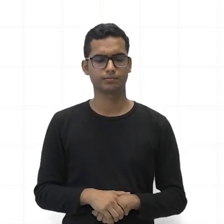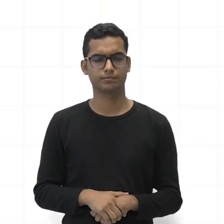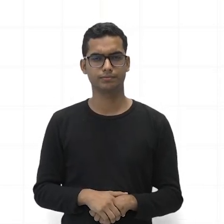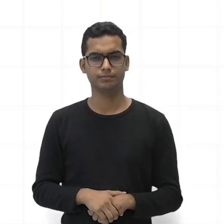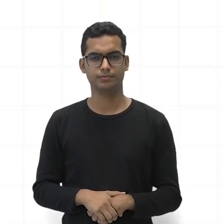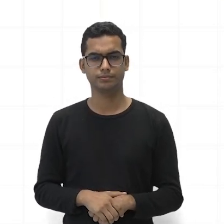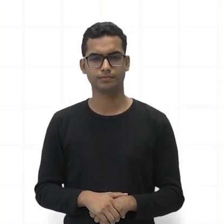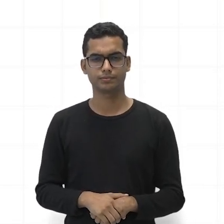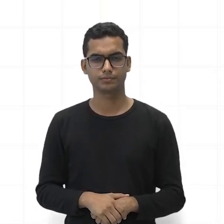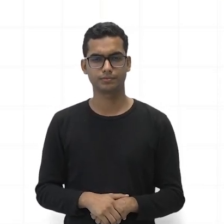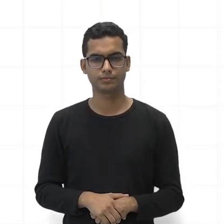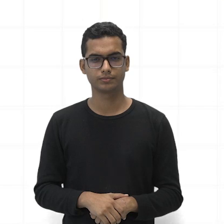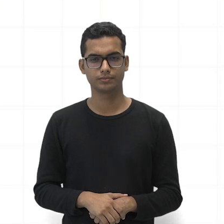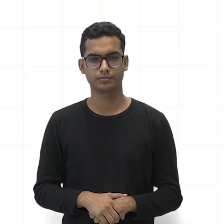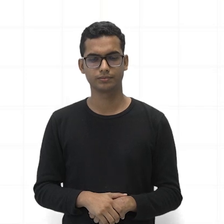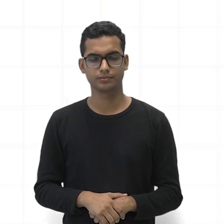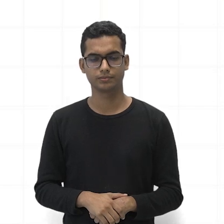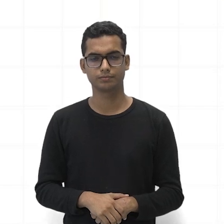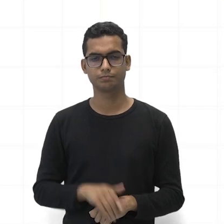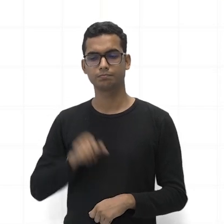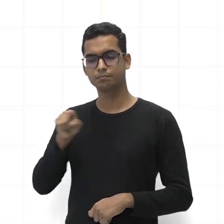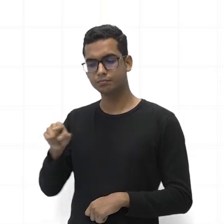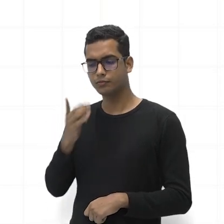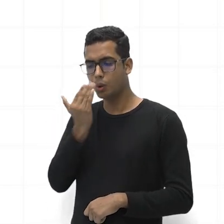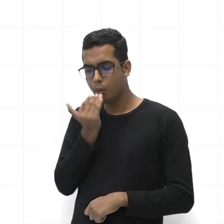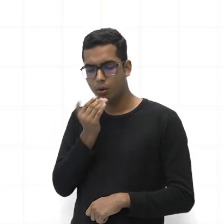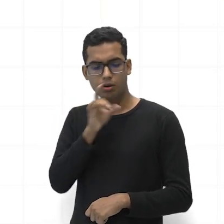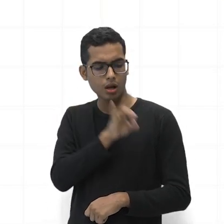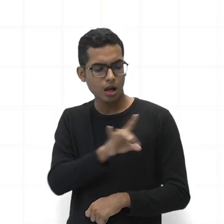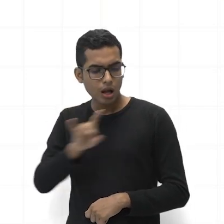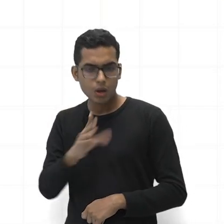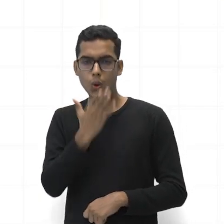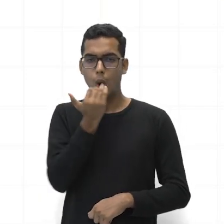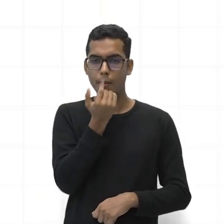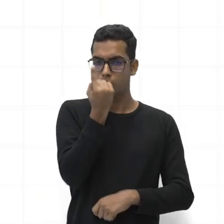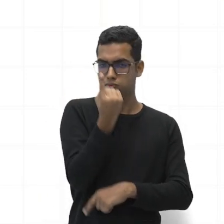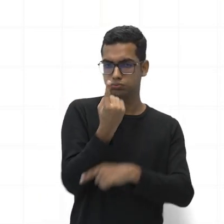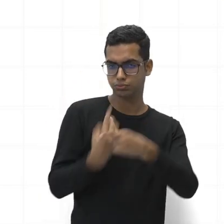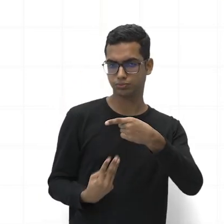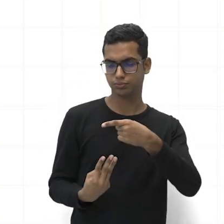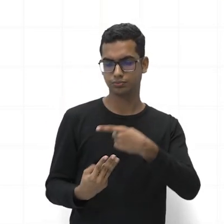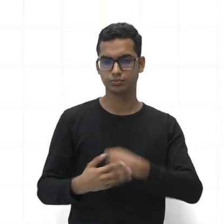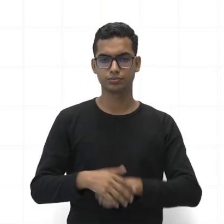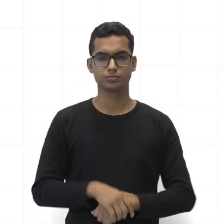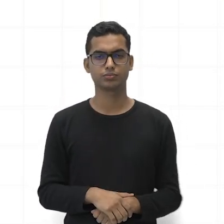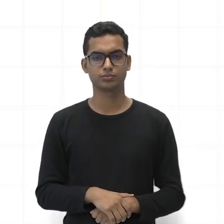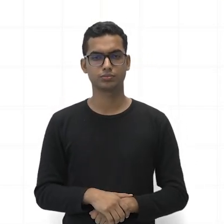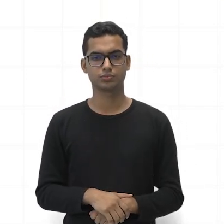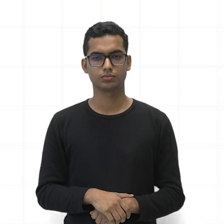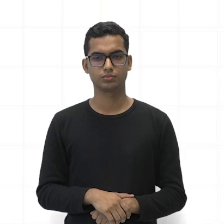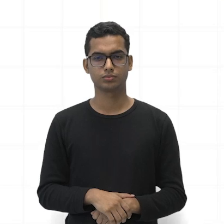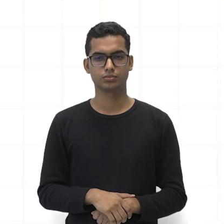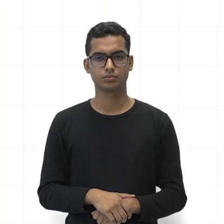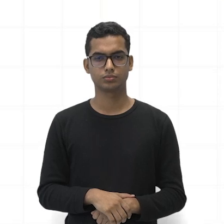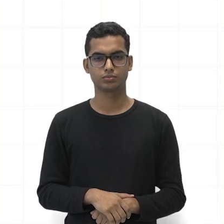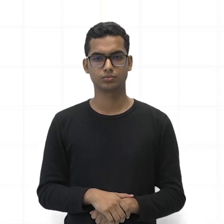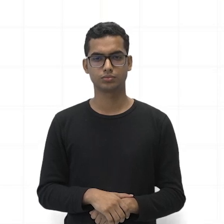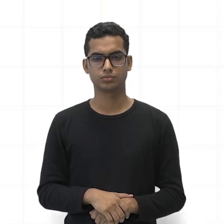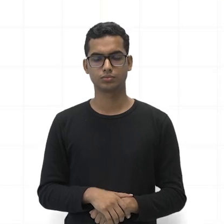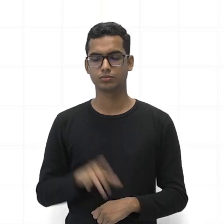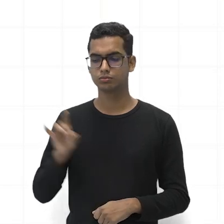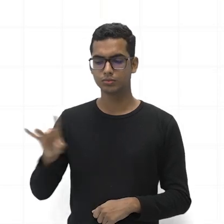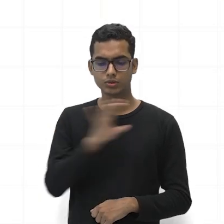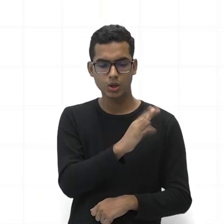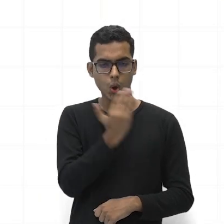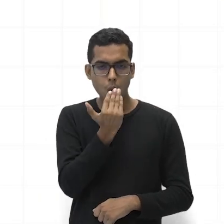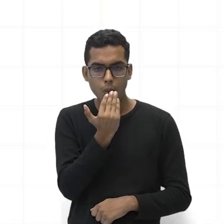1/3, Isabela também comeu 1/3. Atenção aqui, pessoal. Sobrou